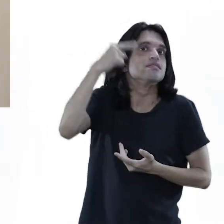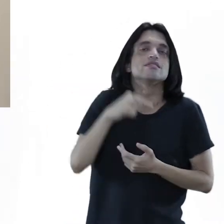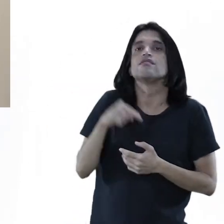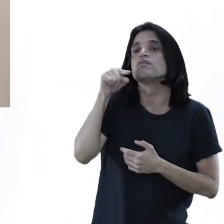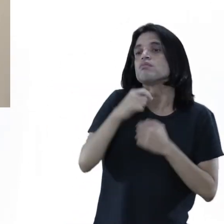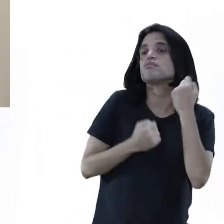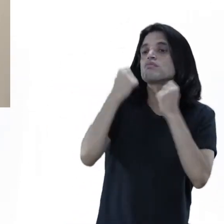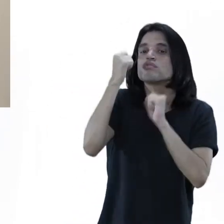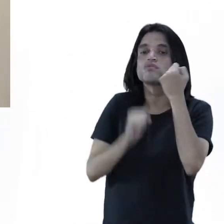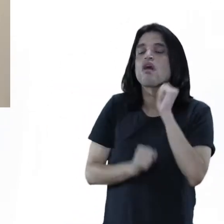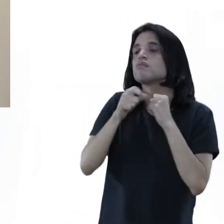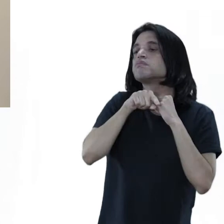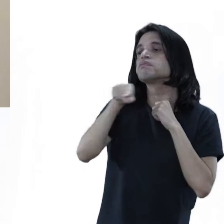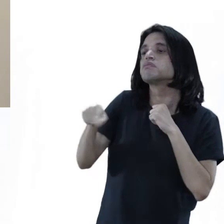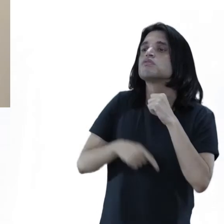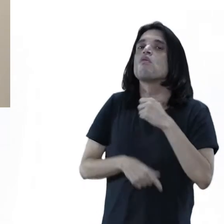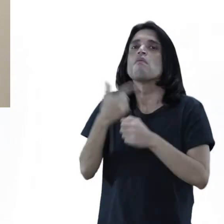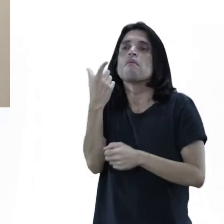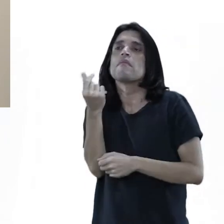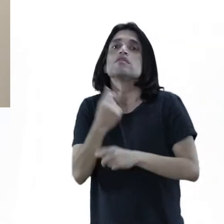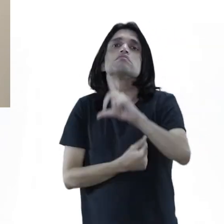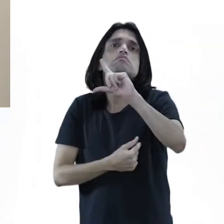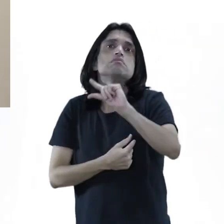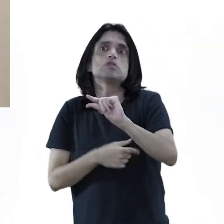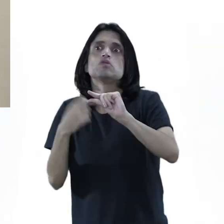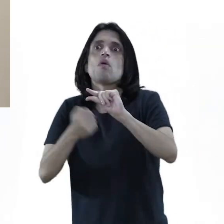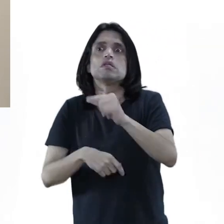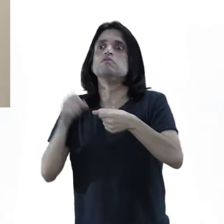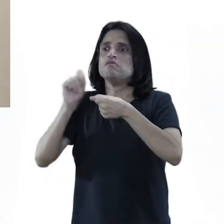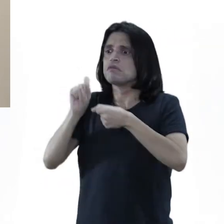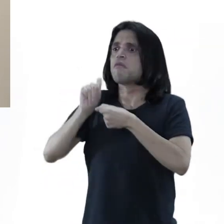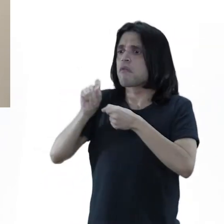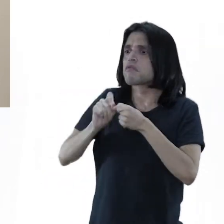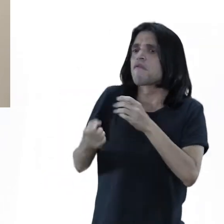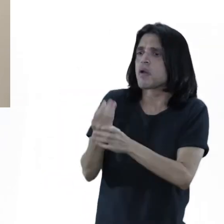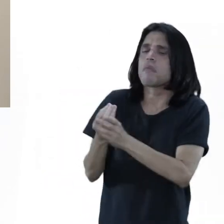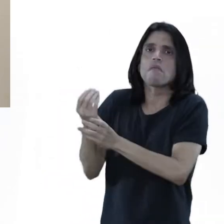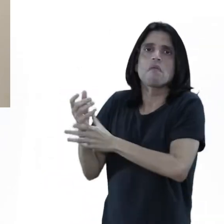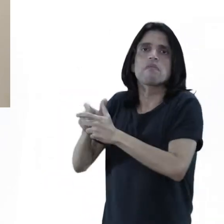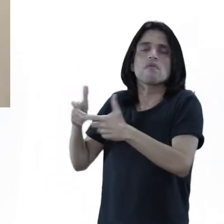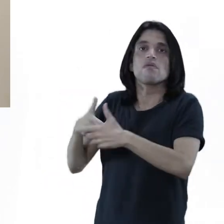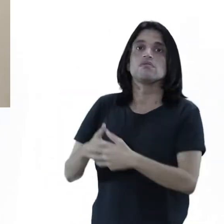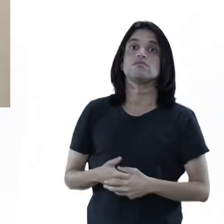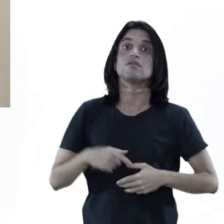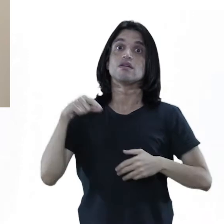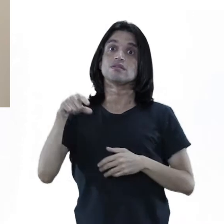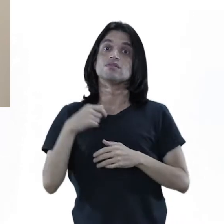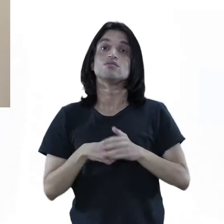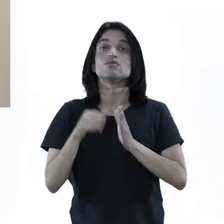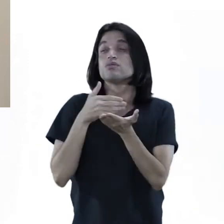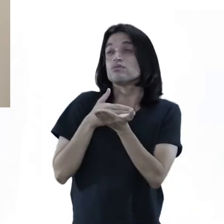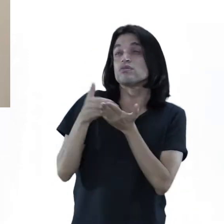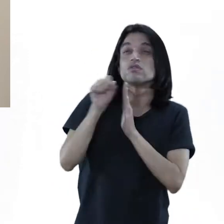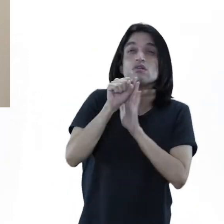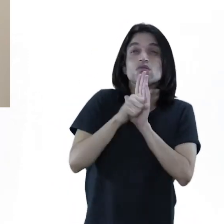e produção em larga escala. Foi o que aconteceu. Da década de 90 e no início do século 20, a China bateu